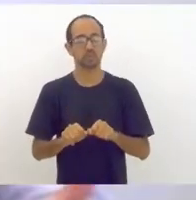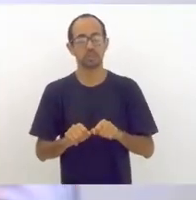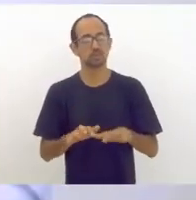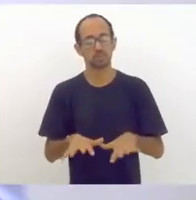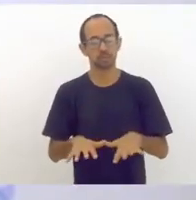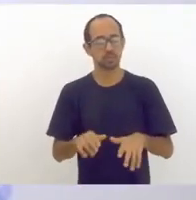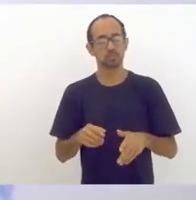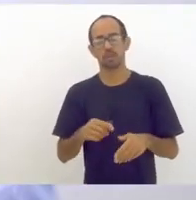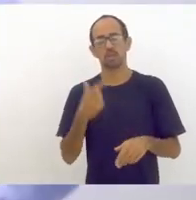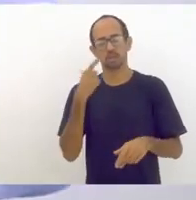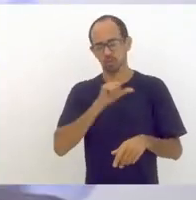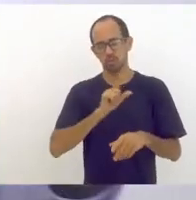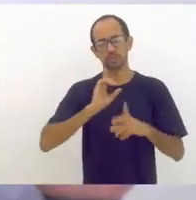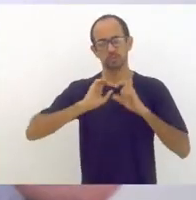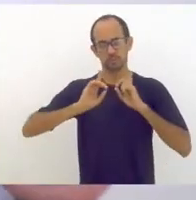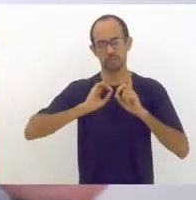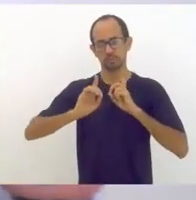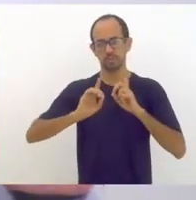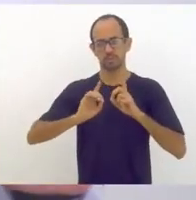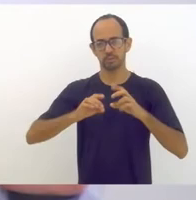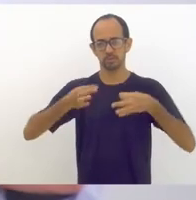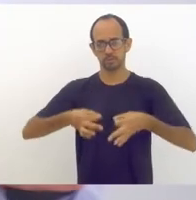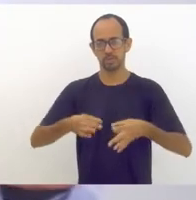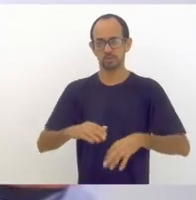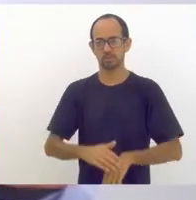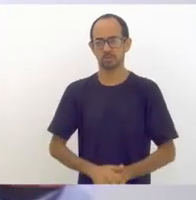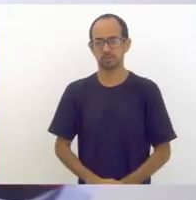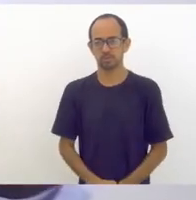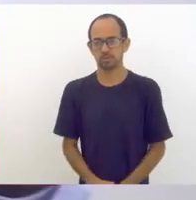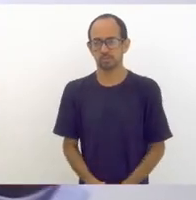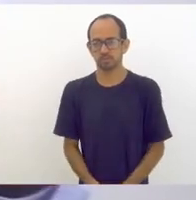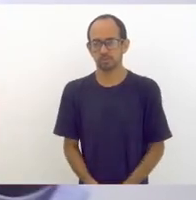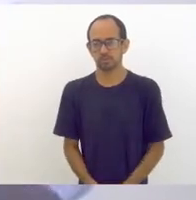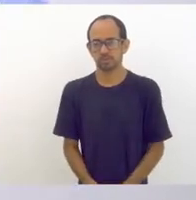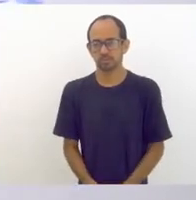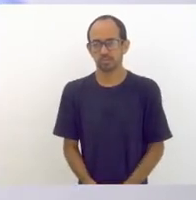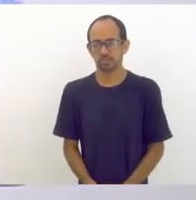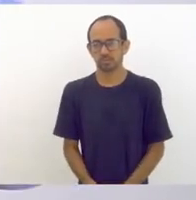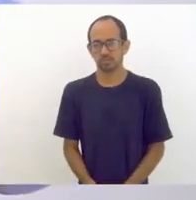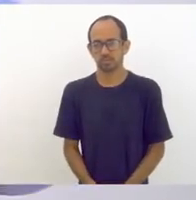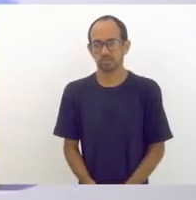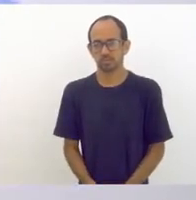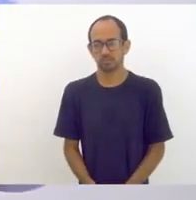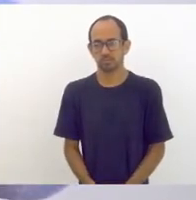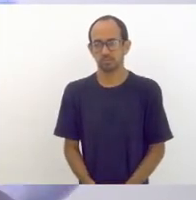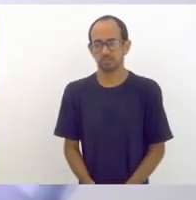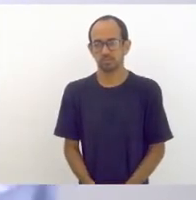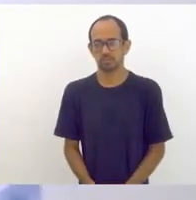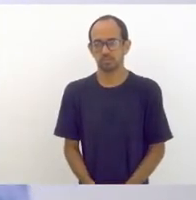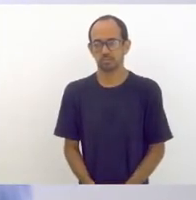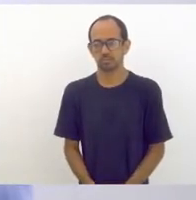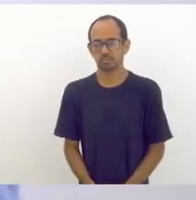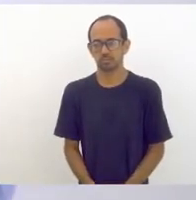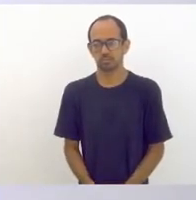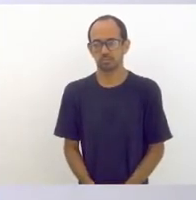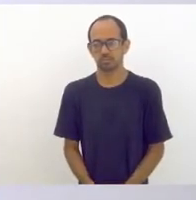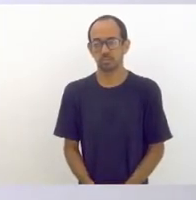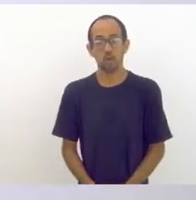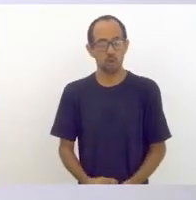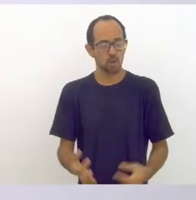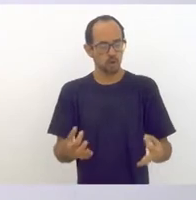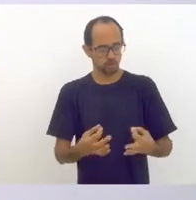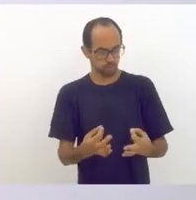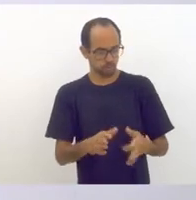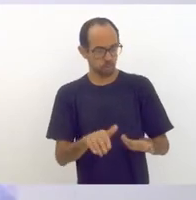para que pudesse ter o debate, legitimamente. Da nossa informação e dos nossos associados. Acho que as prefeituras também vão... Ótimo. Então,